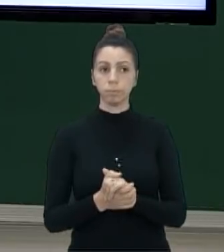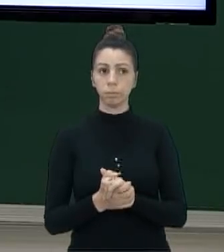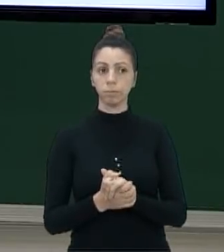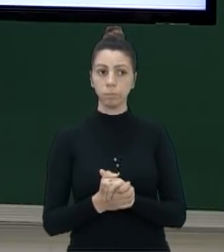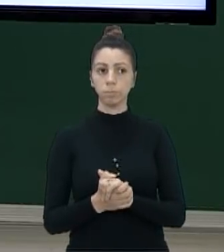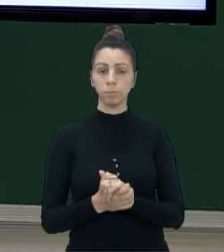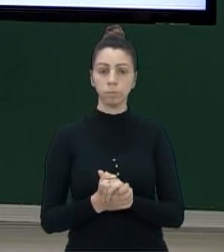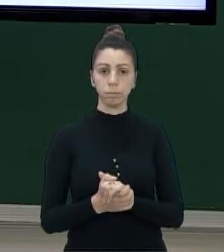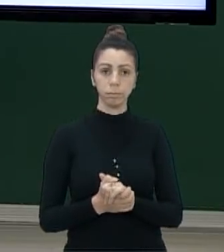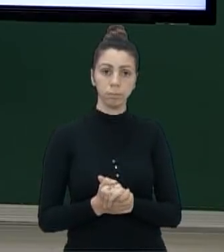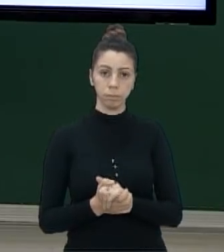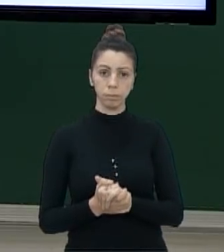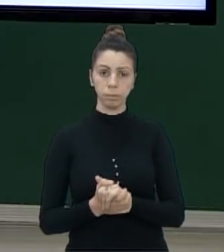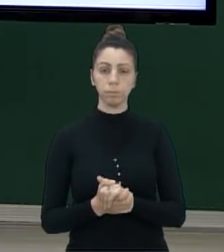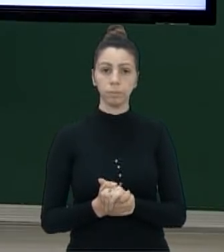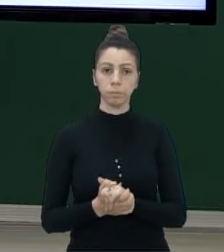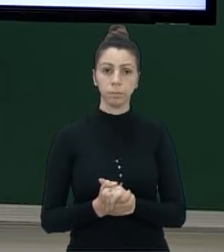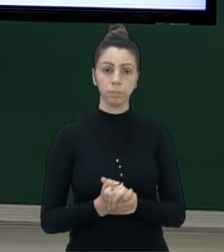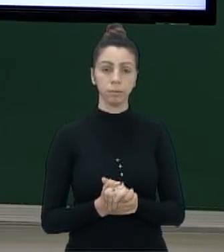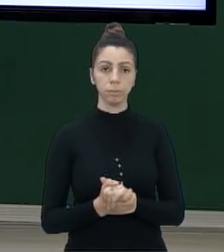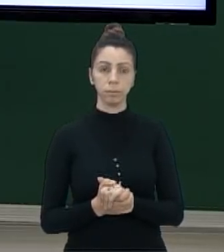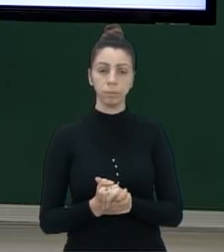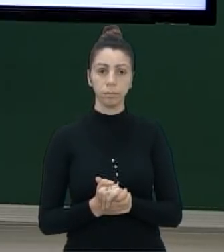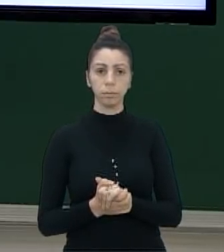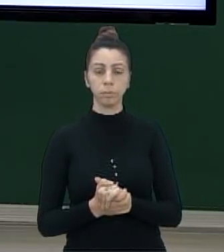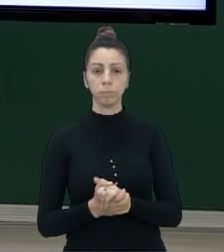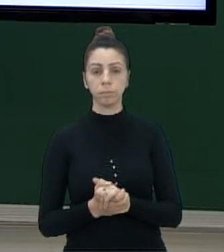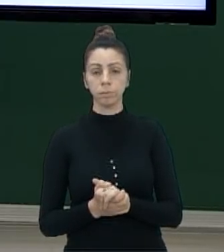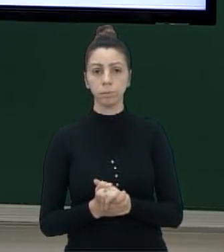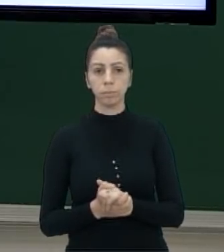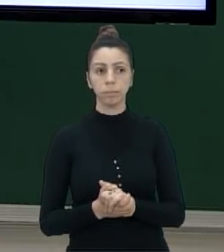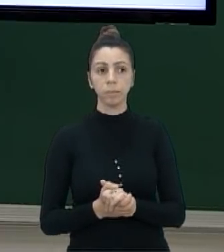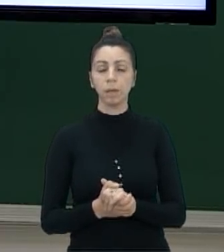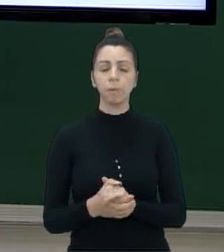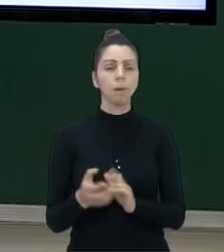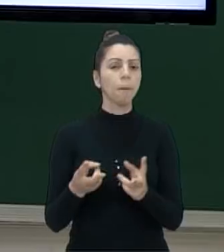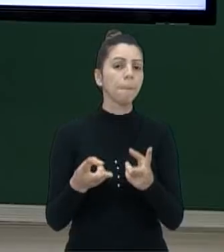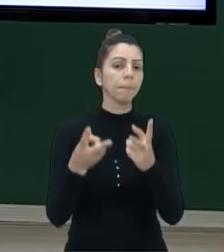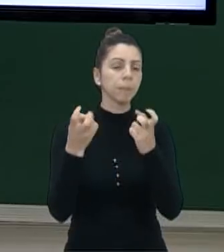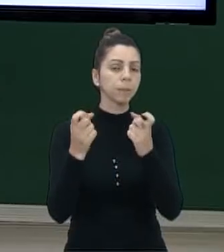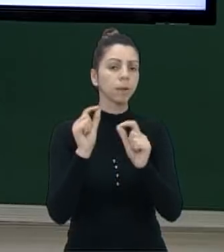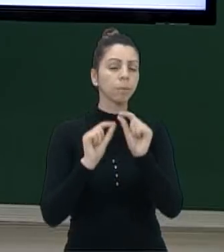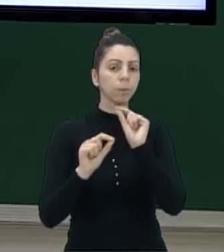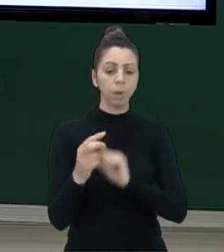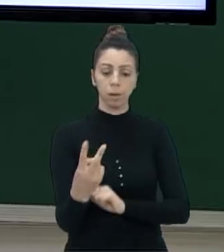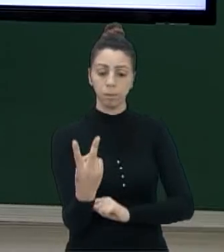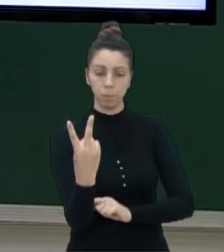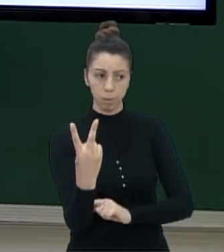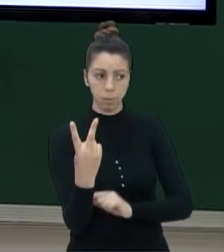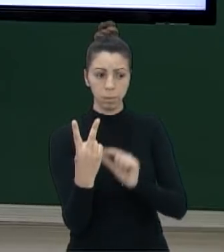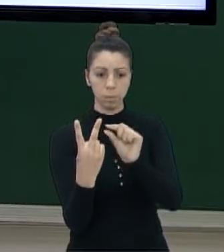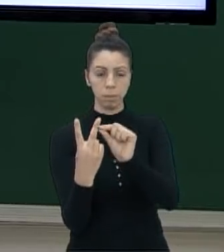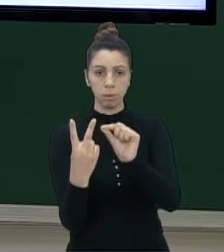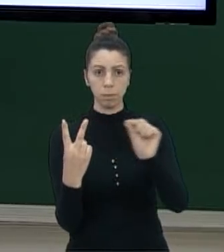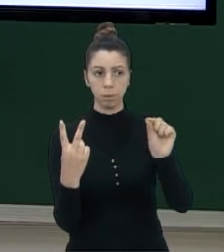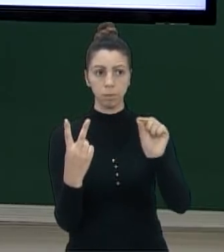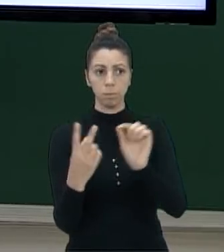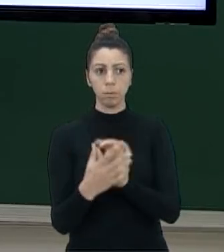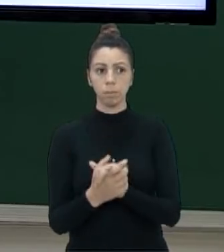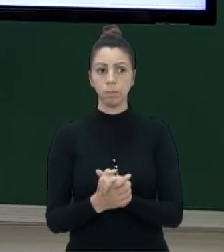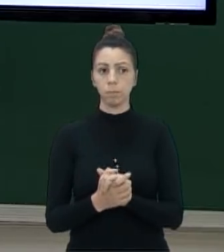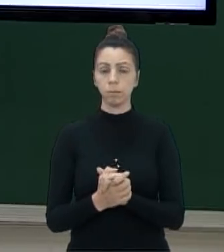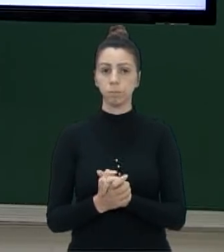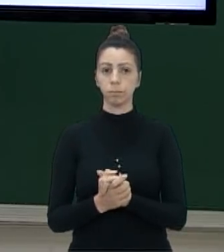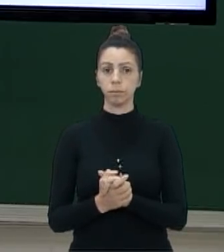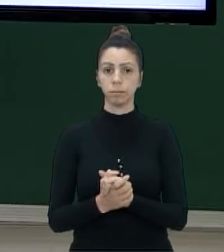no plano cartesiano, você vai identificar que o primeiro dígito é o 2 que ele passou, primeiro par, e